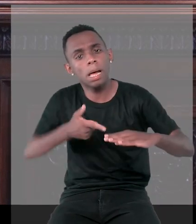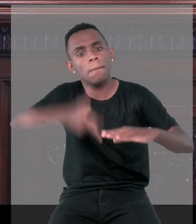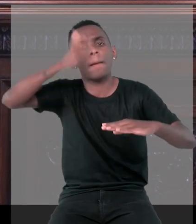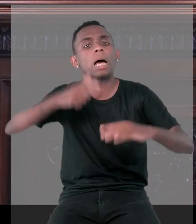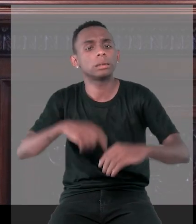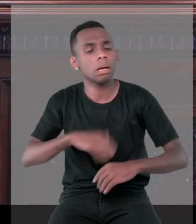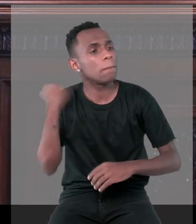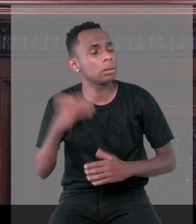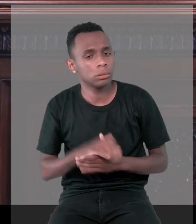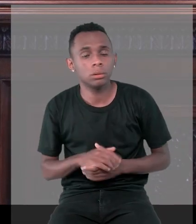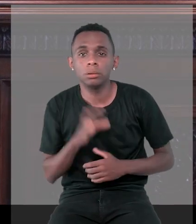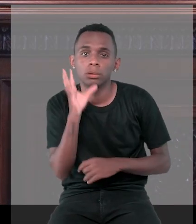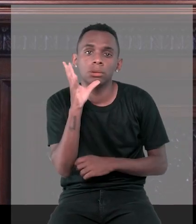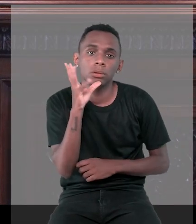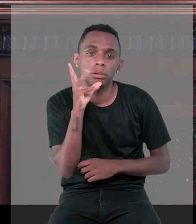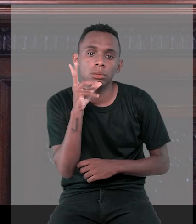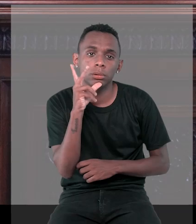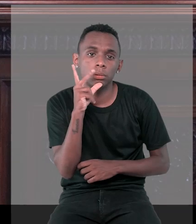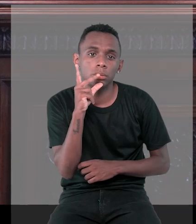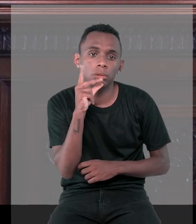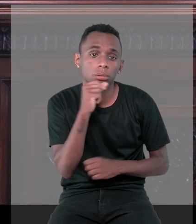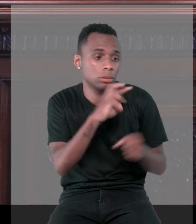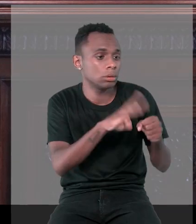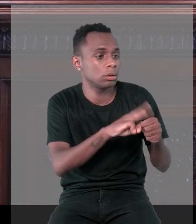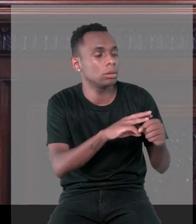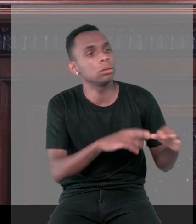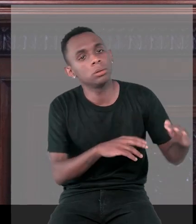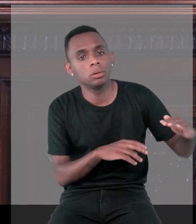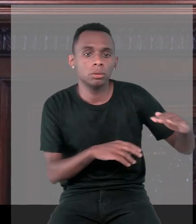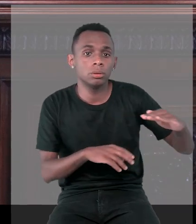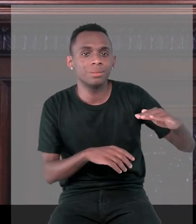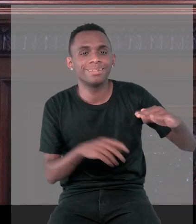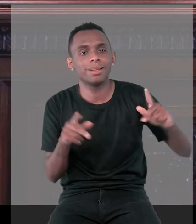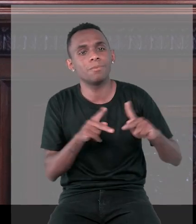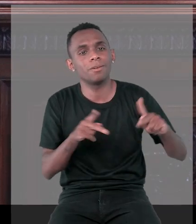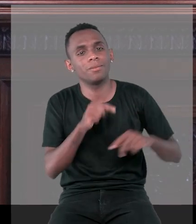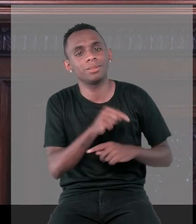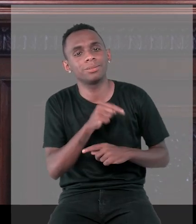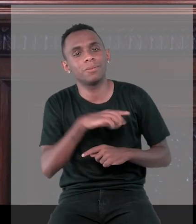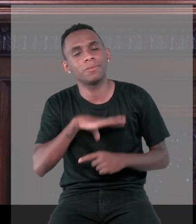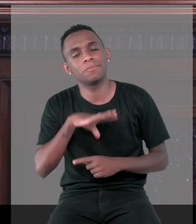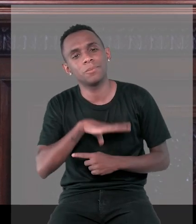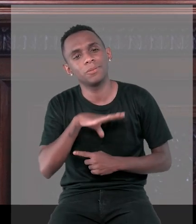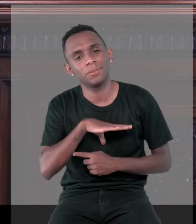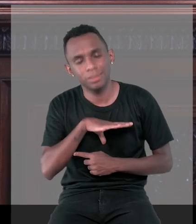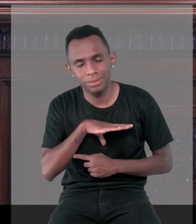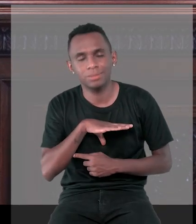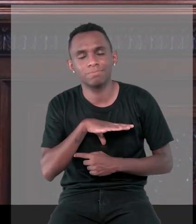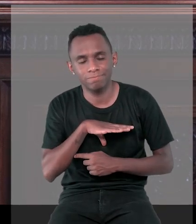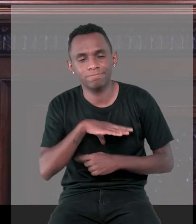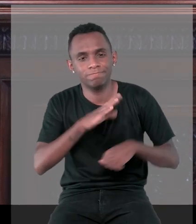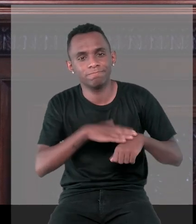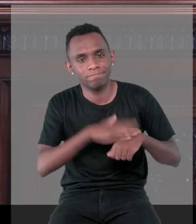matar. E demora a passar, quando vem um fusquinha, né? Vem um fusquinha de quem? Da professora de português.